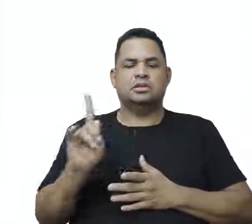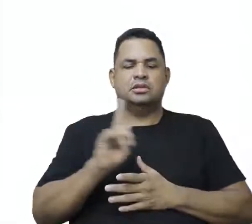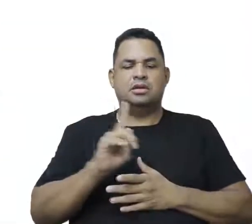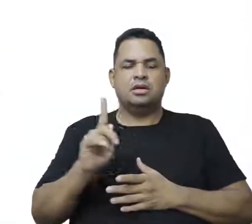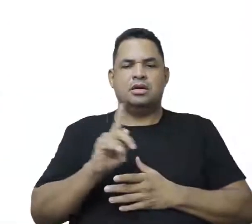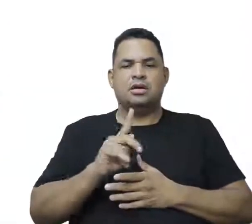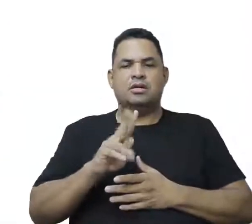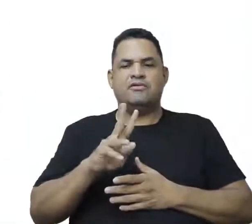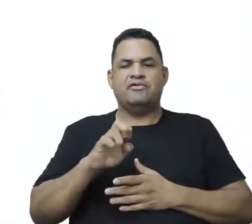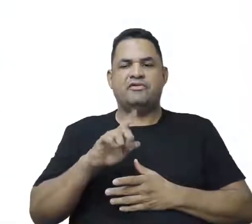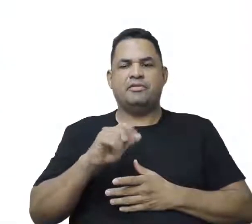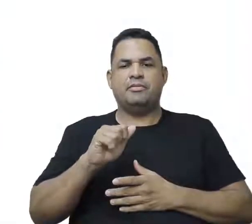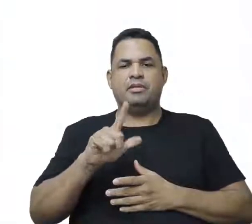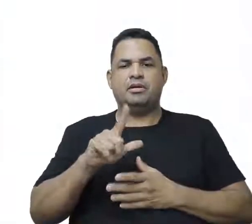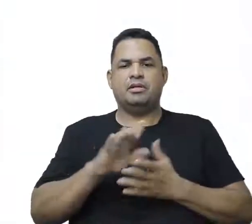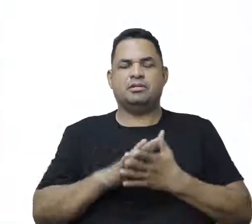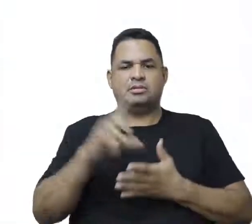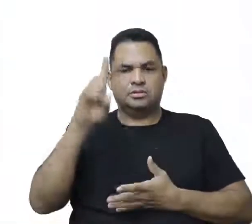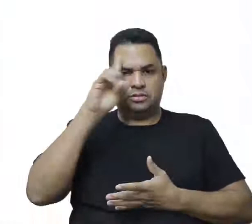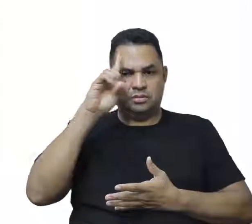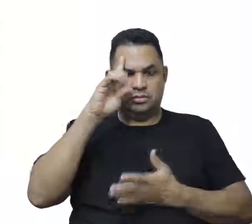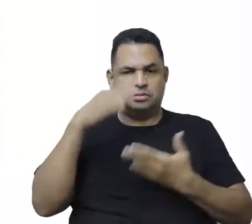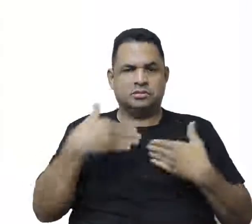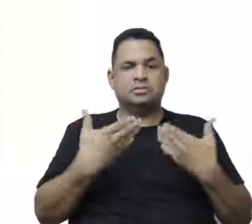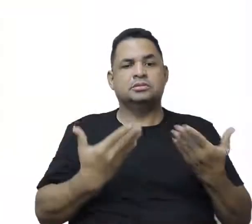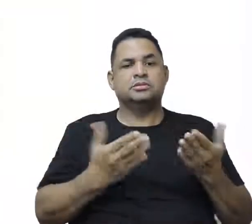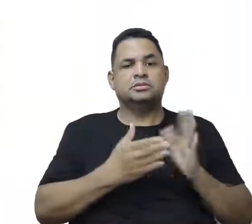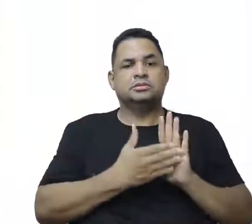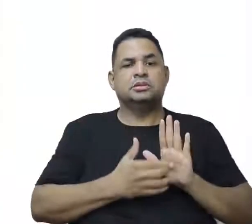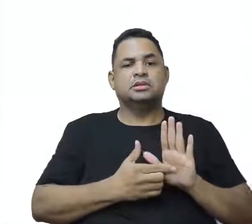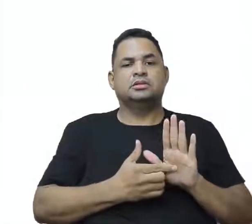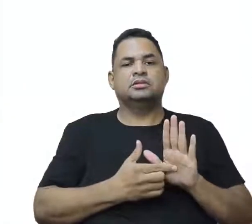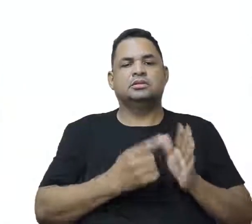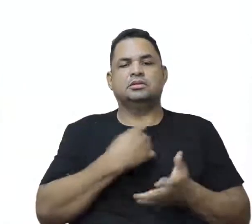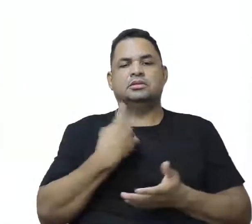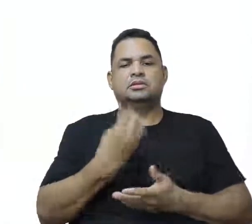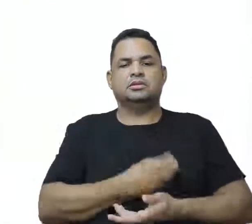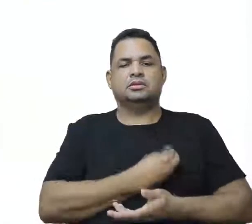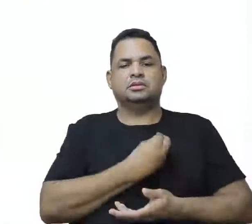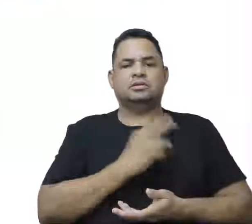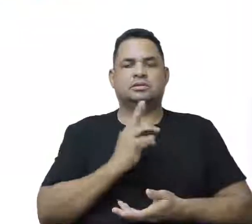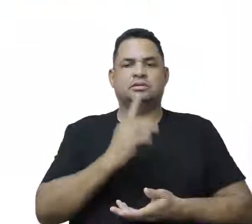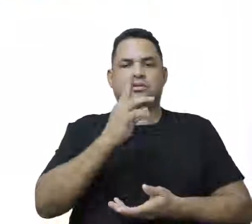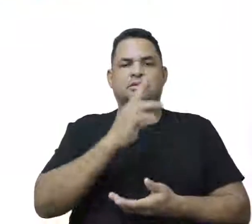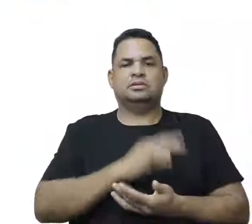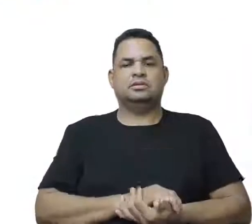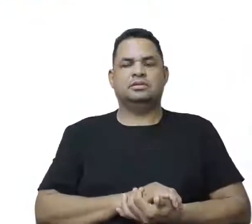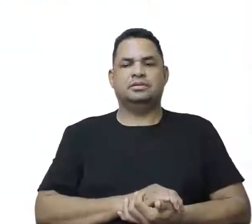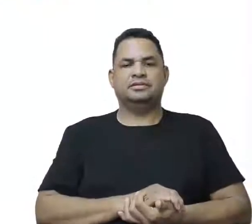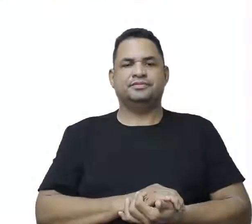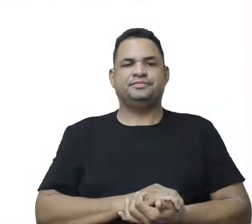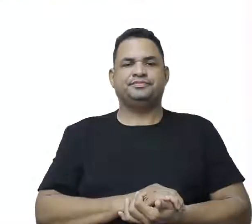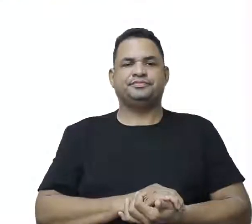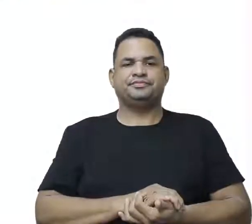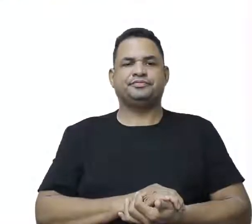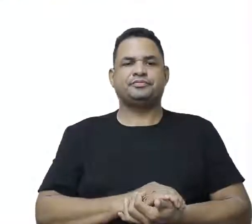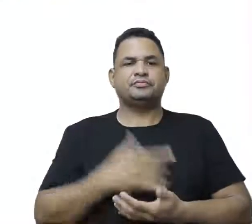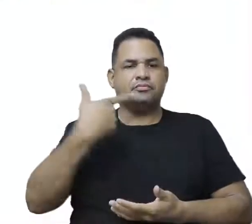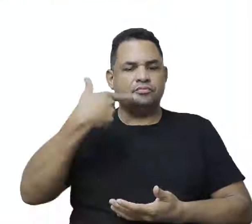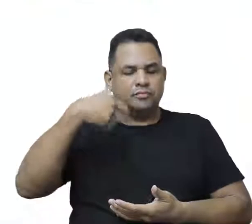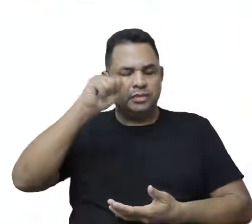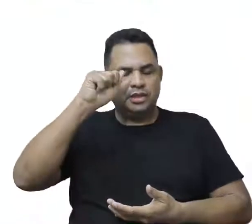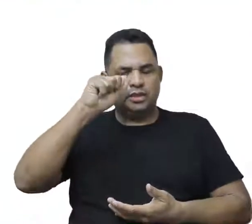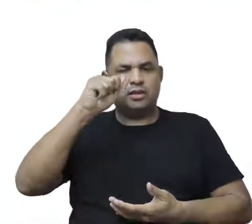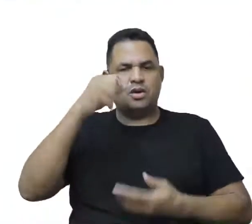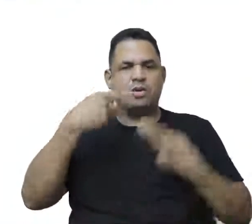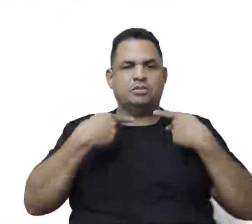que essa comunicação não verbal é posta aí na nossa vida diária? Vamos seguir, né? Vamos seguir. E aí essa linguagem